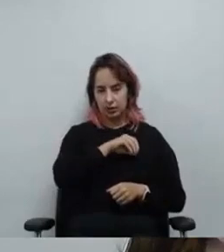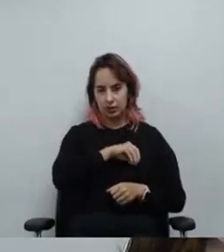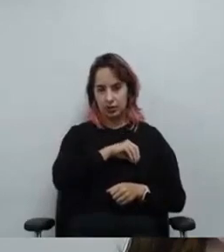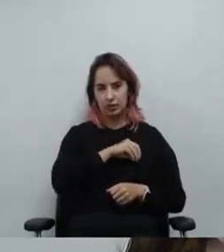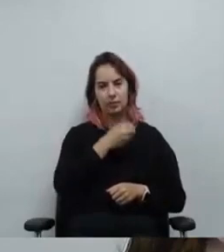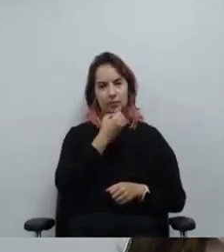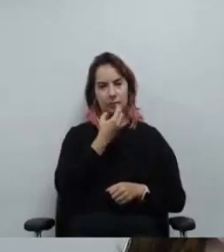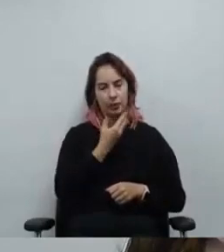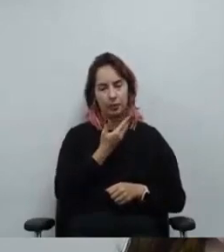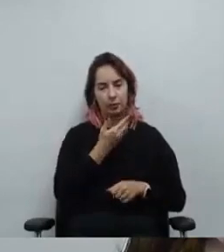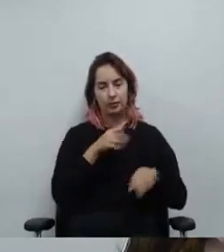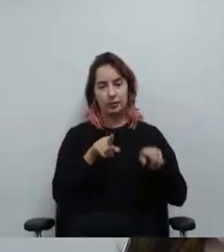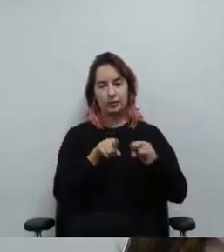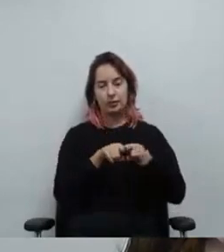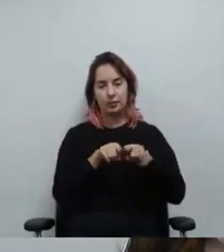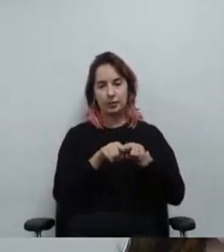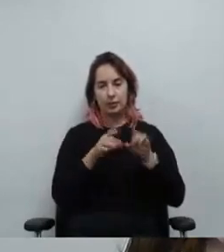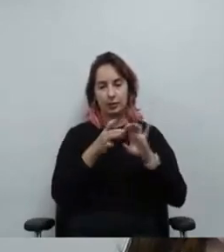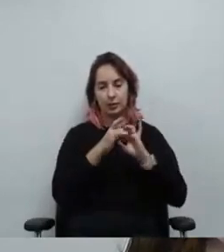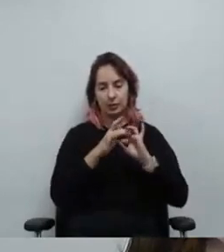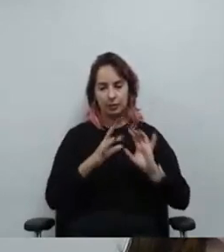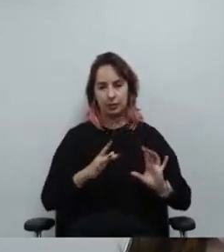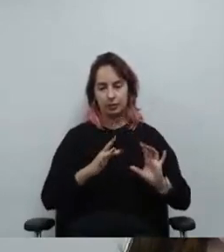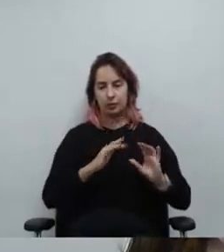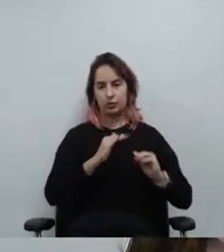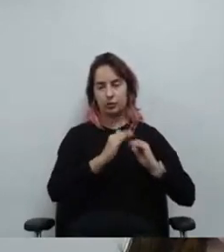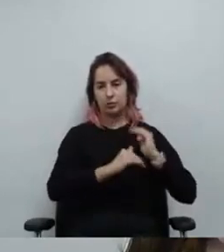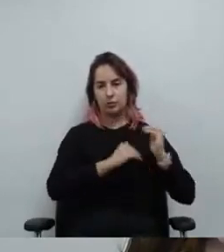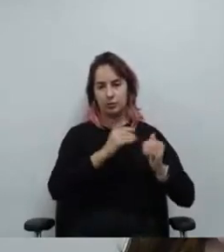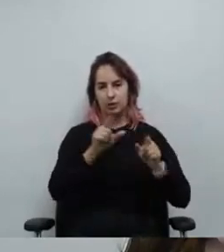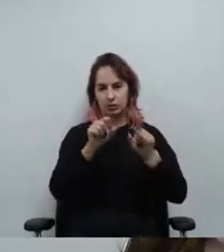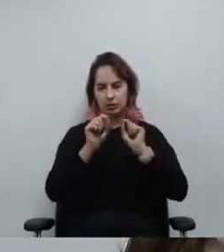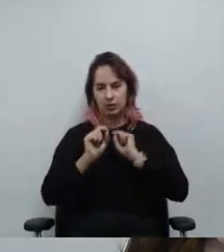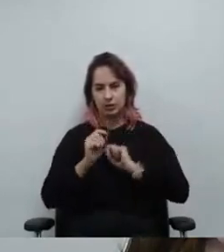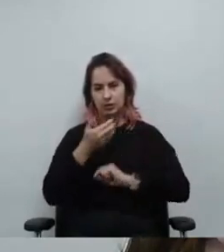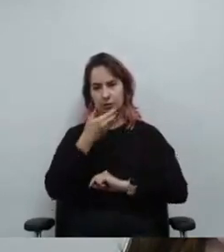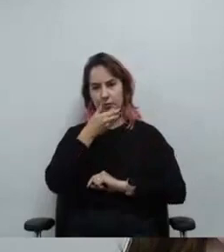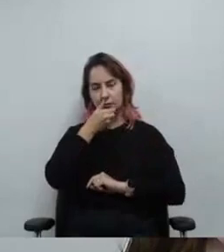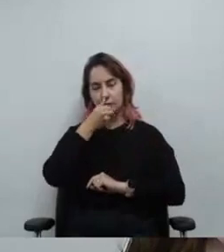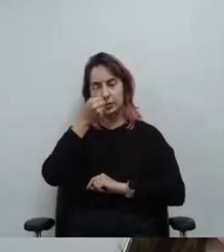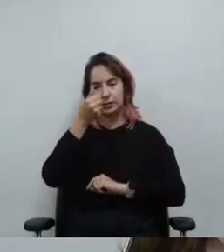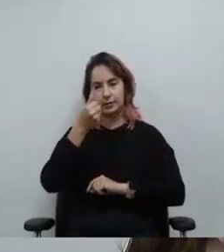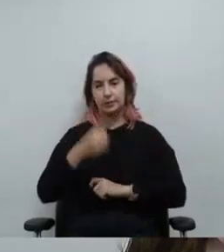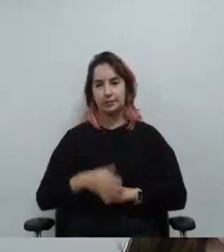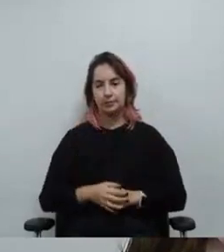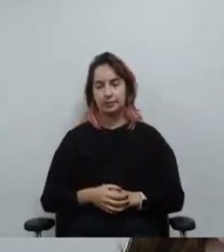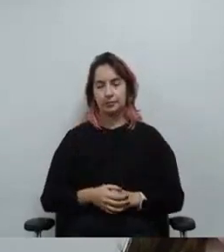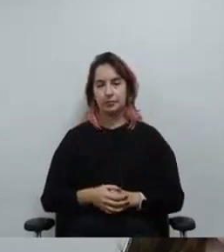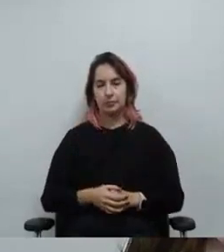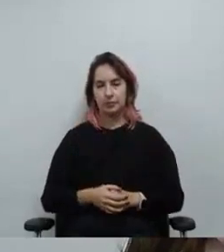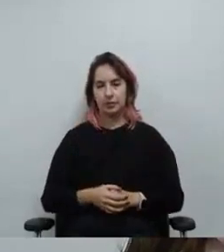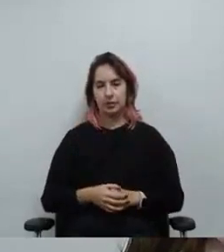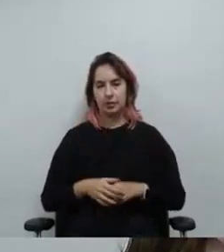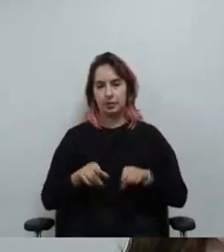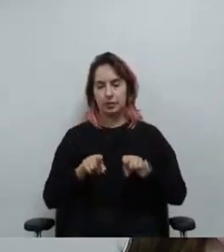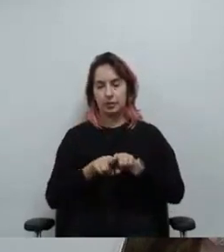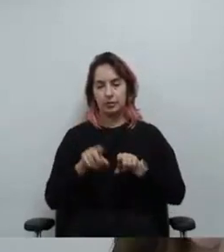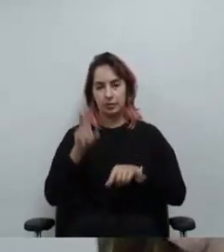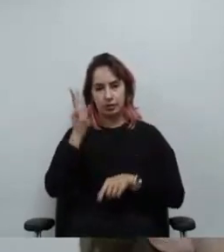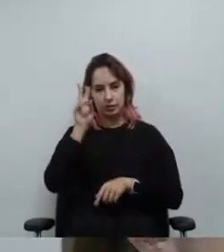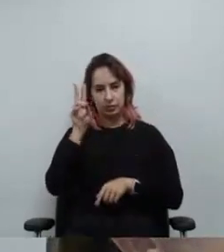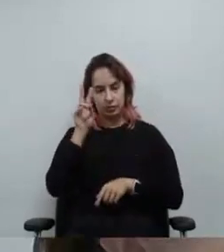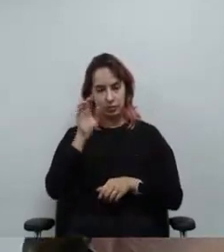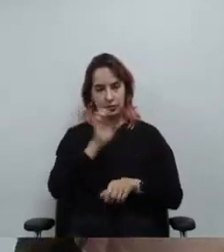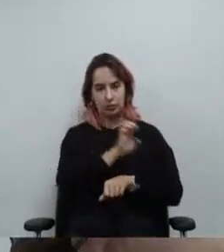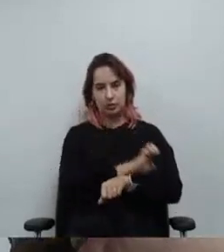maneira adequada, inclusive para permitir um processo de seleção cada vez mais qualificado. Do ponto de vista histórico, os